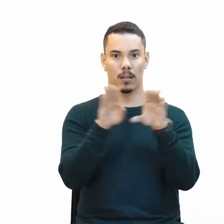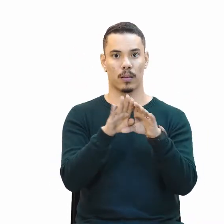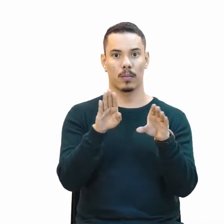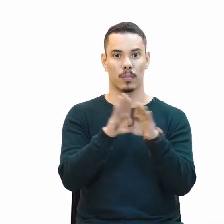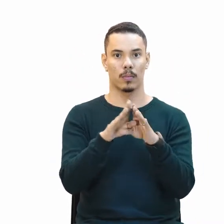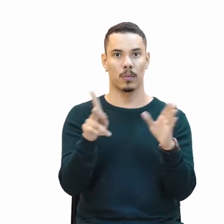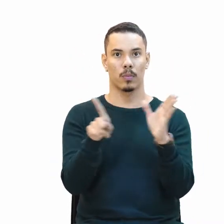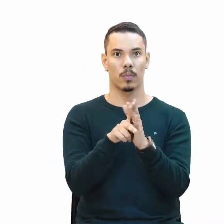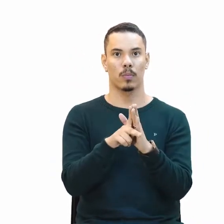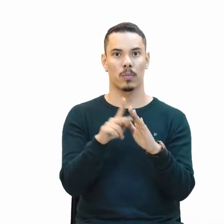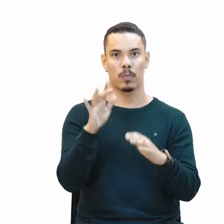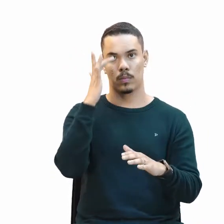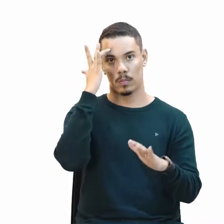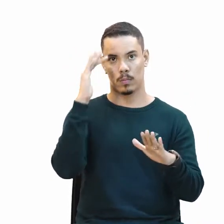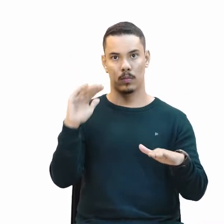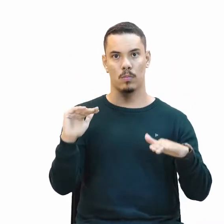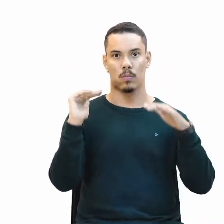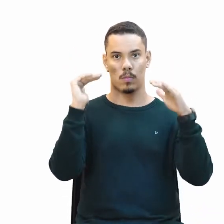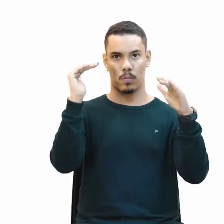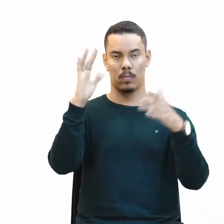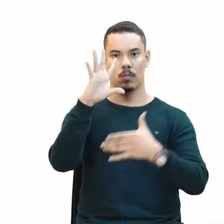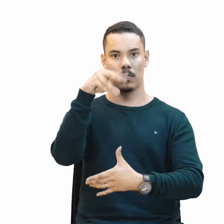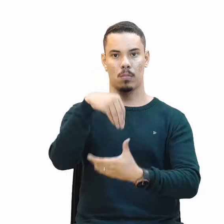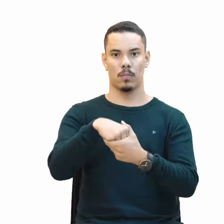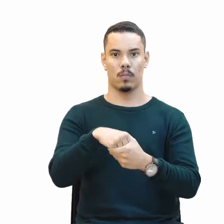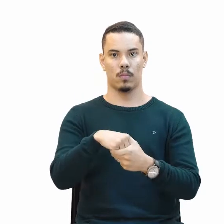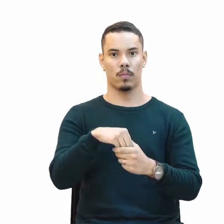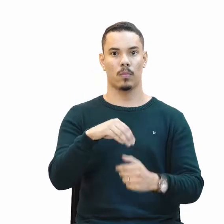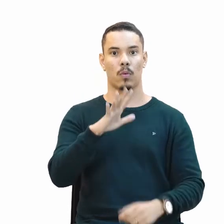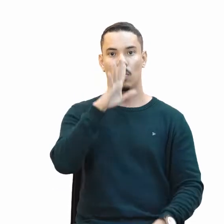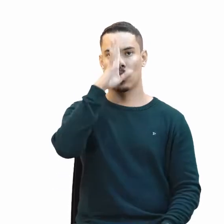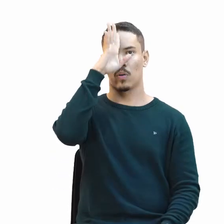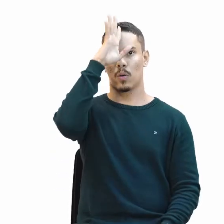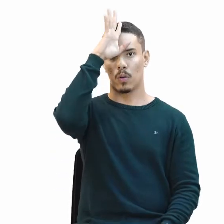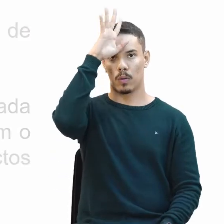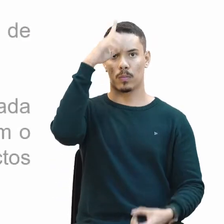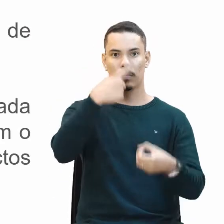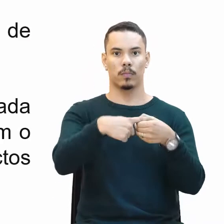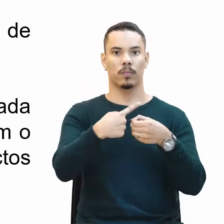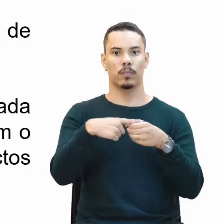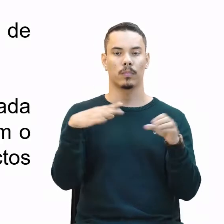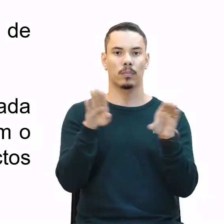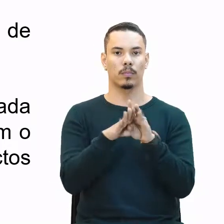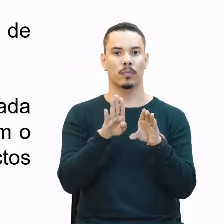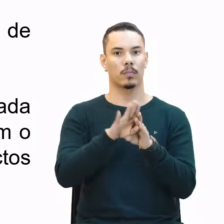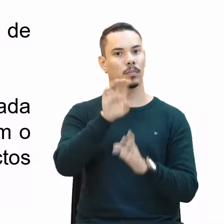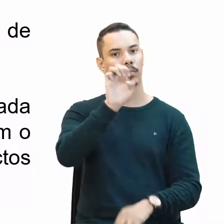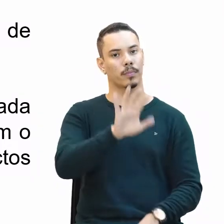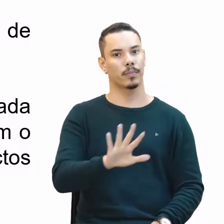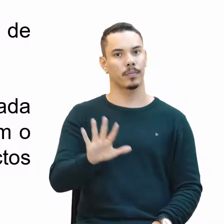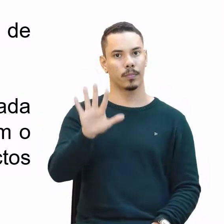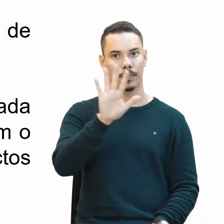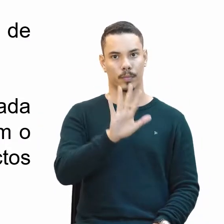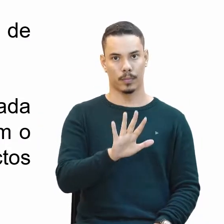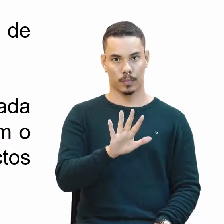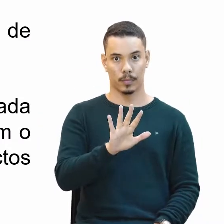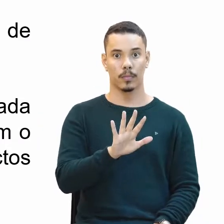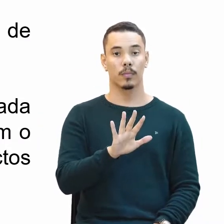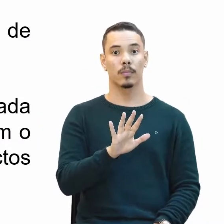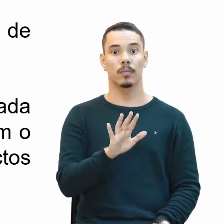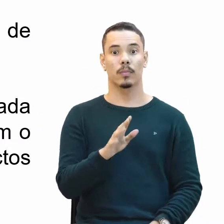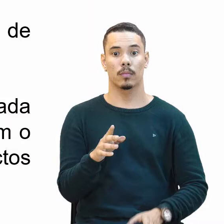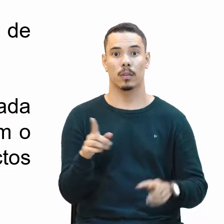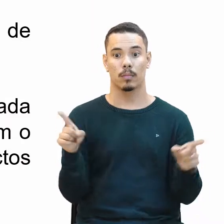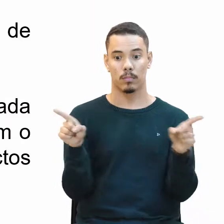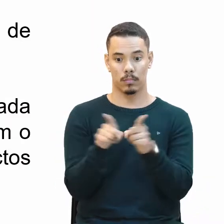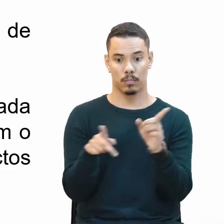cultas de Roma, de suas províncias e da Europa medieval. Boa parte da